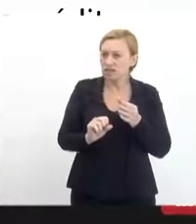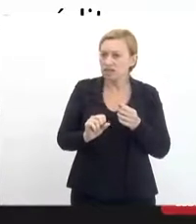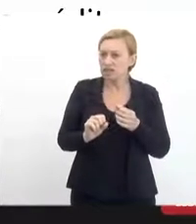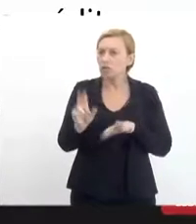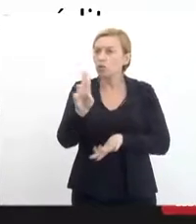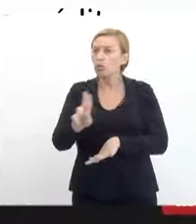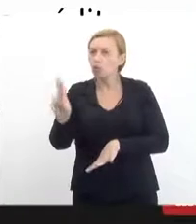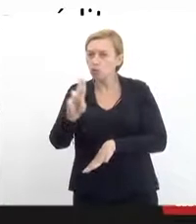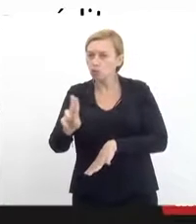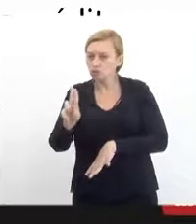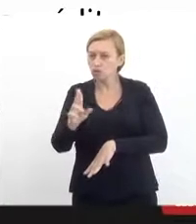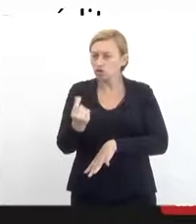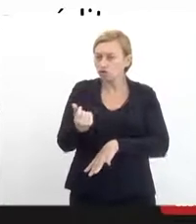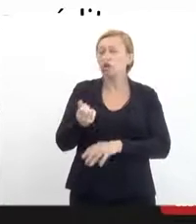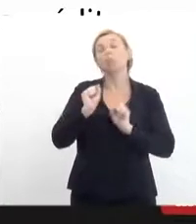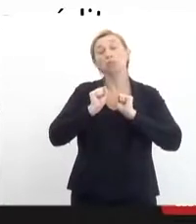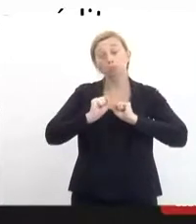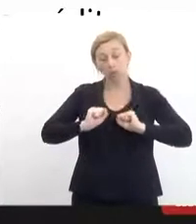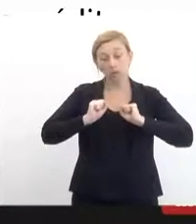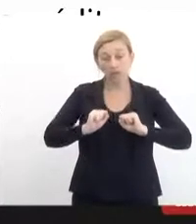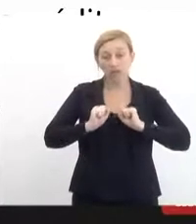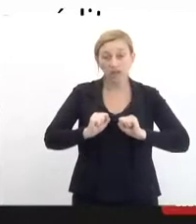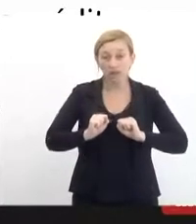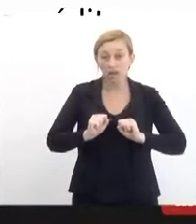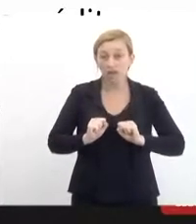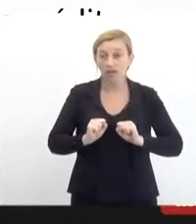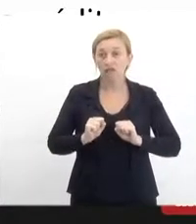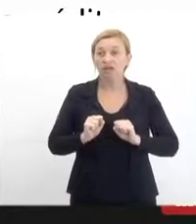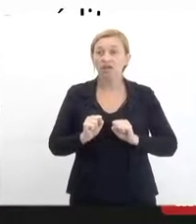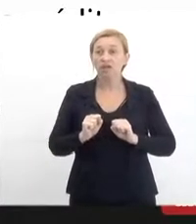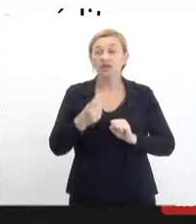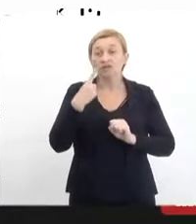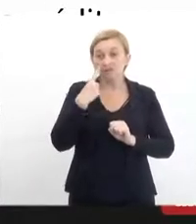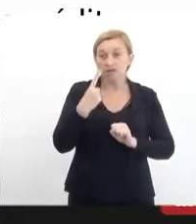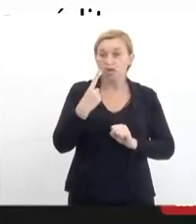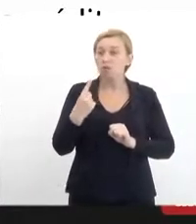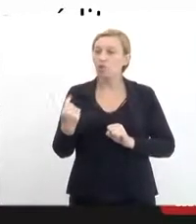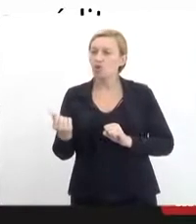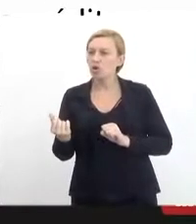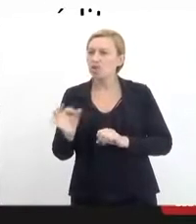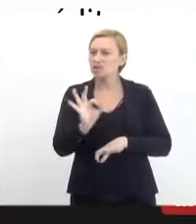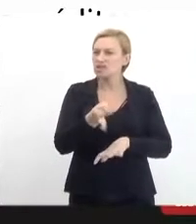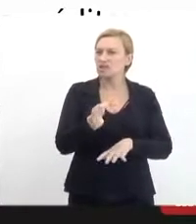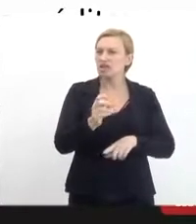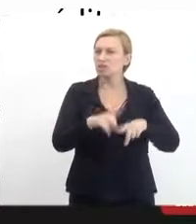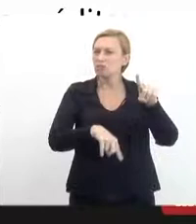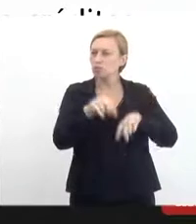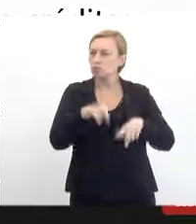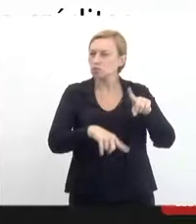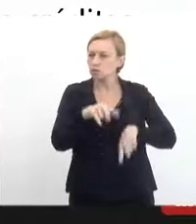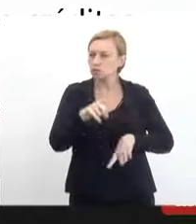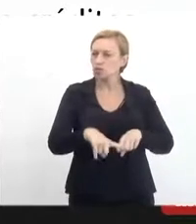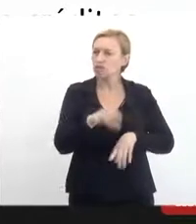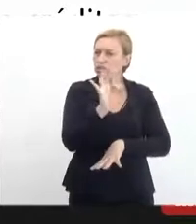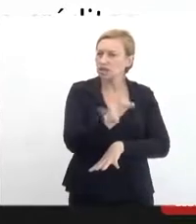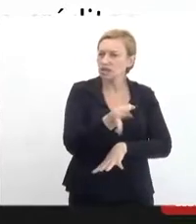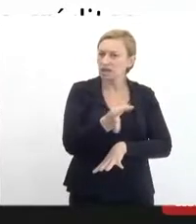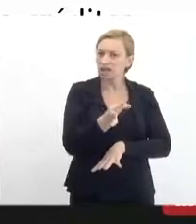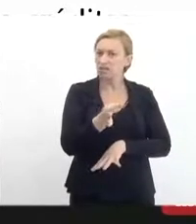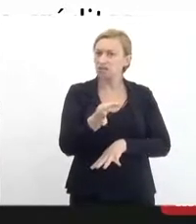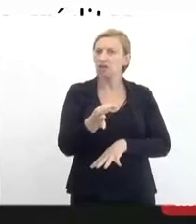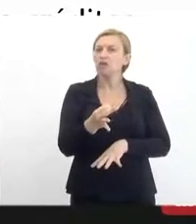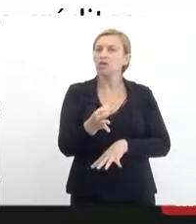do crédito, no caso ela poderia fazer a dedução do valor cheio da mercadoria do bem em razão exatamente dessa